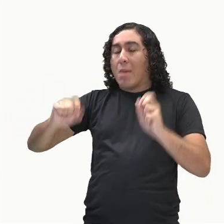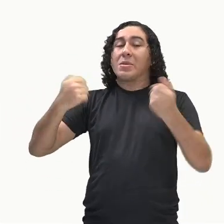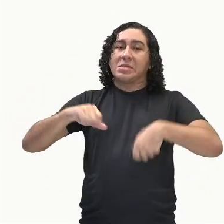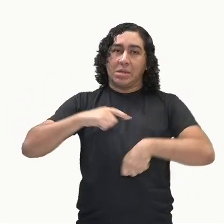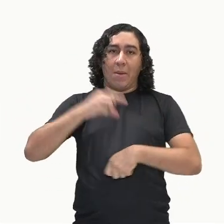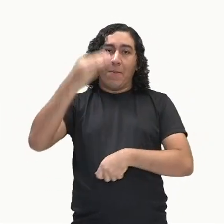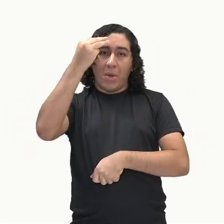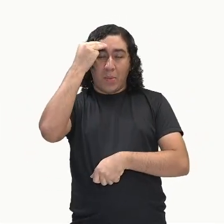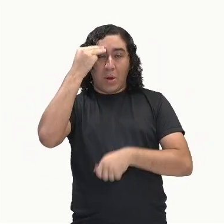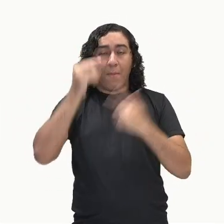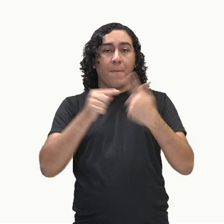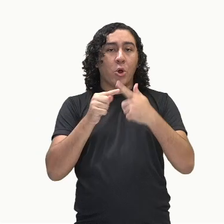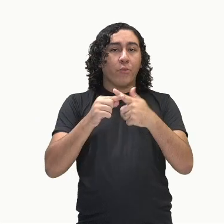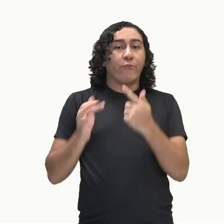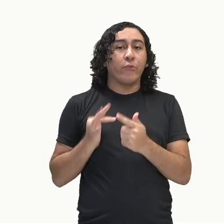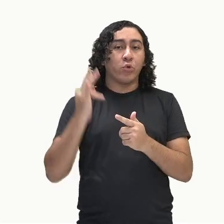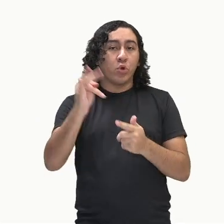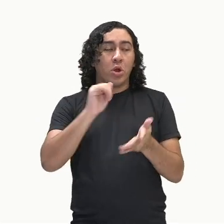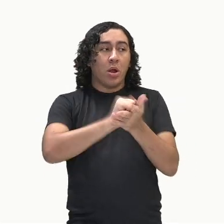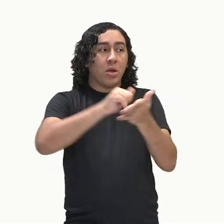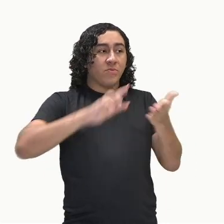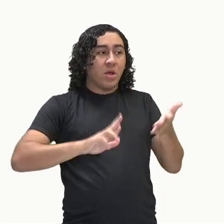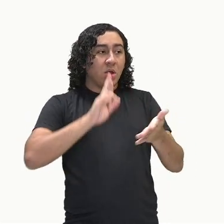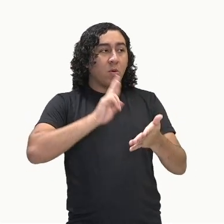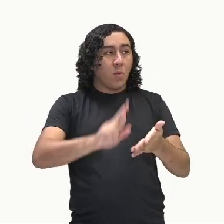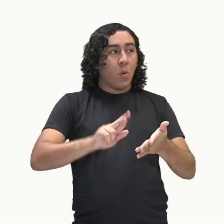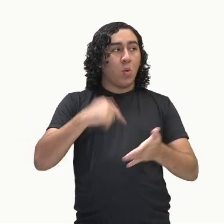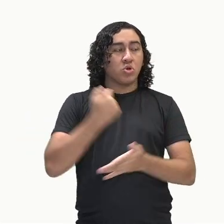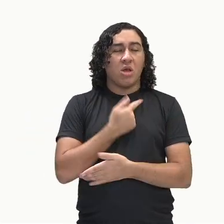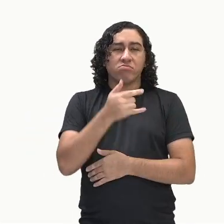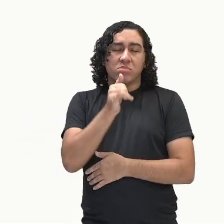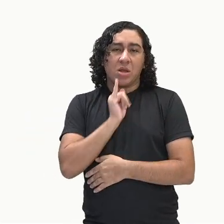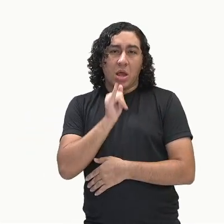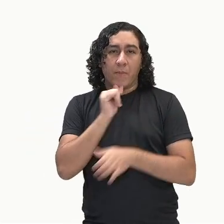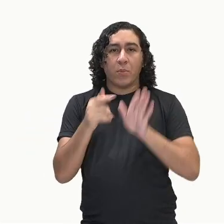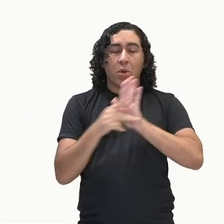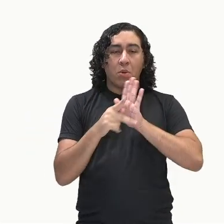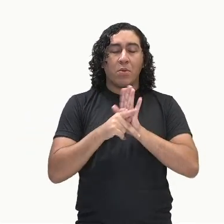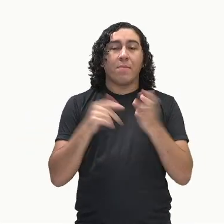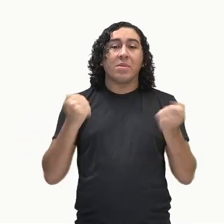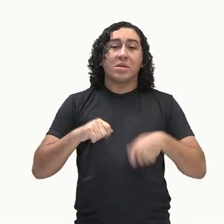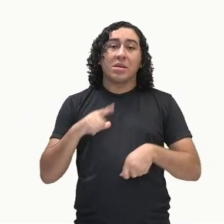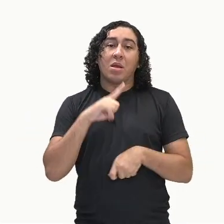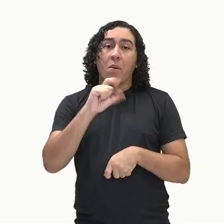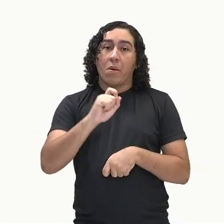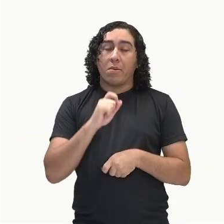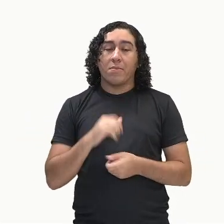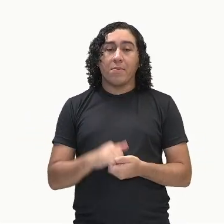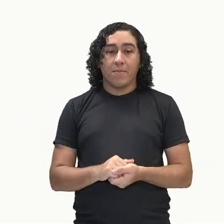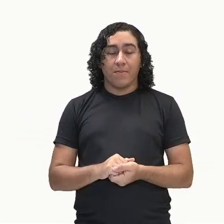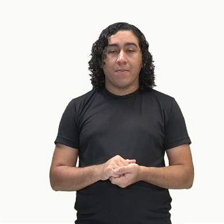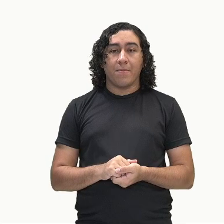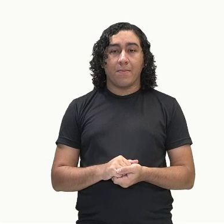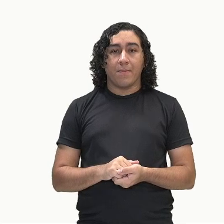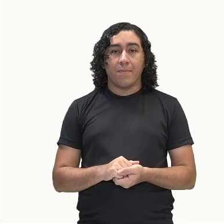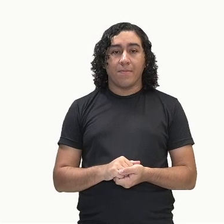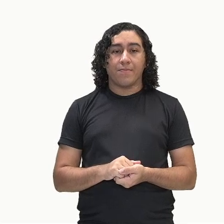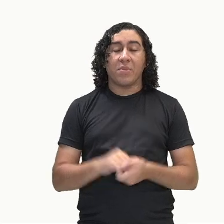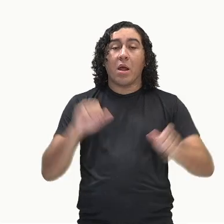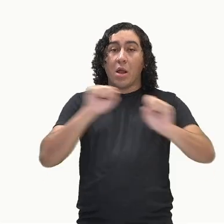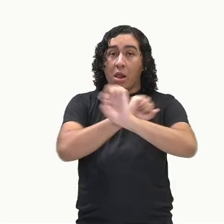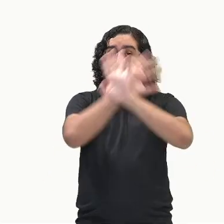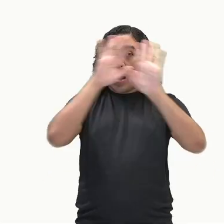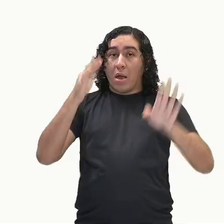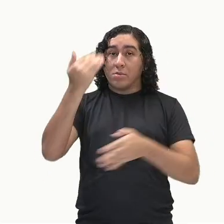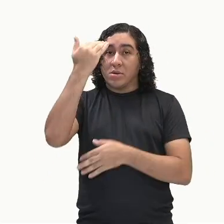quando a gente for fazer a nossa atividade, os nossos exemplos, a gente precisa saber o que cada